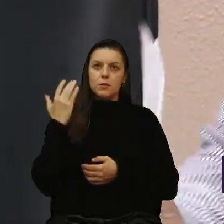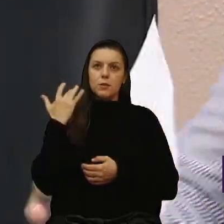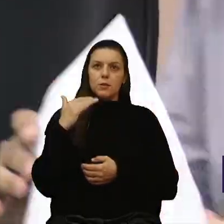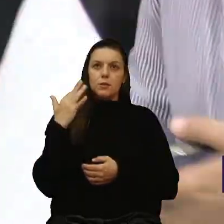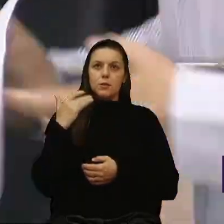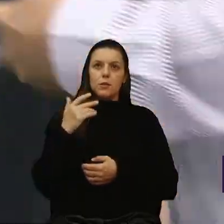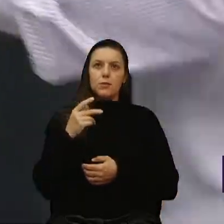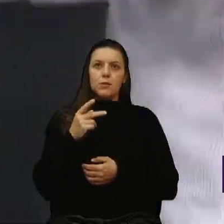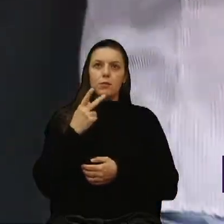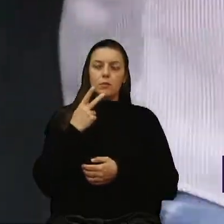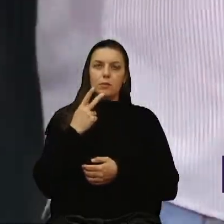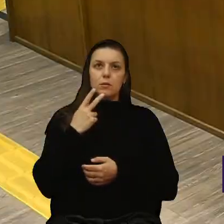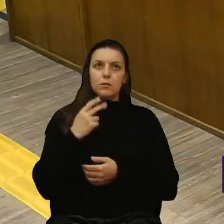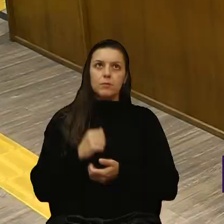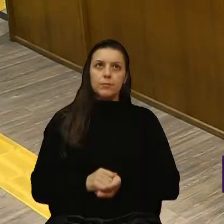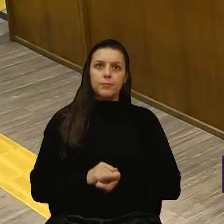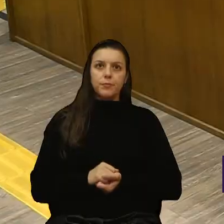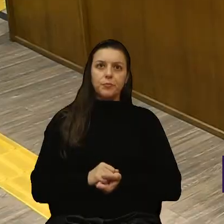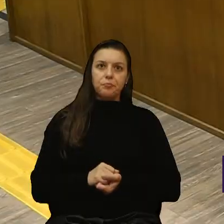manifestar.